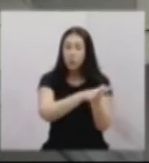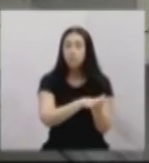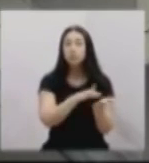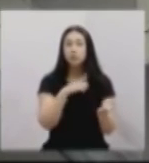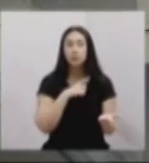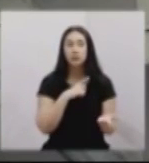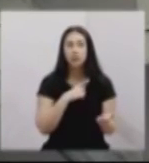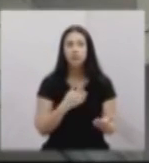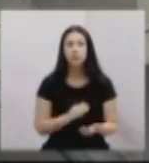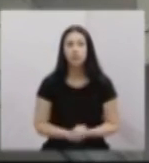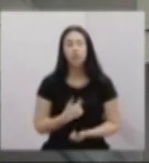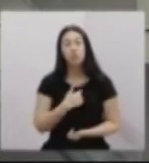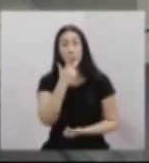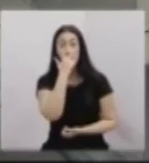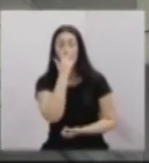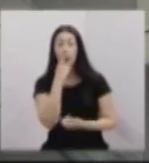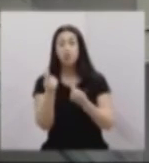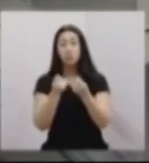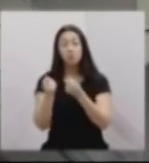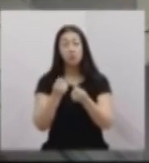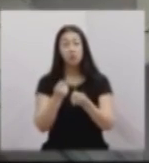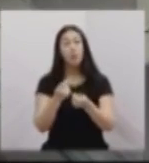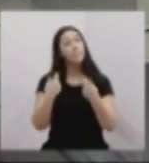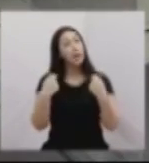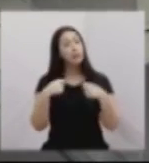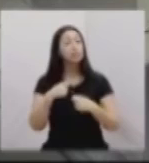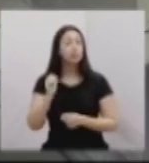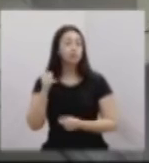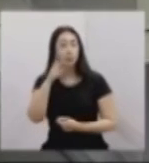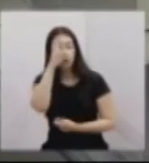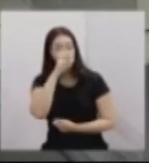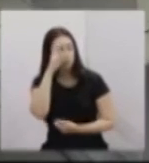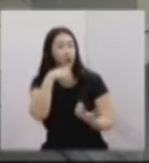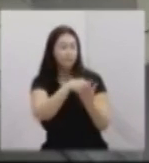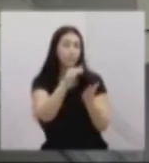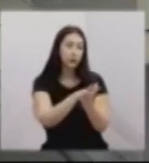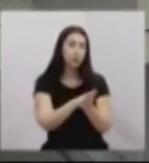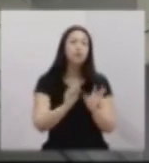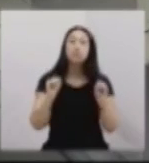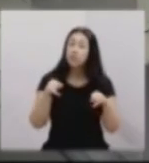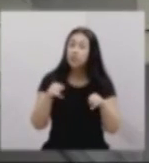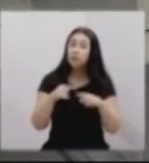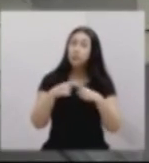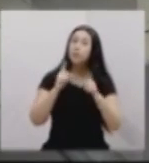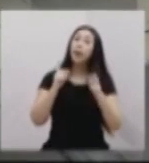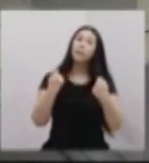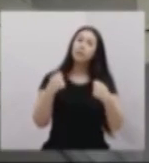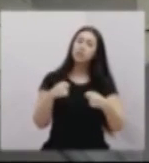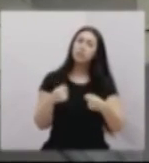e eu acho que a administração pública tem o poder e dever de fiscalizar e de autuar, mas isso tem que ter